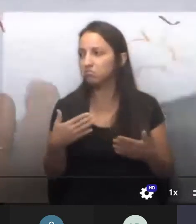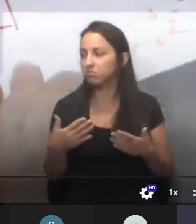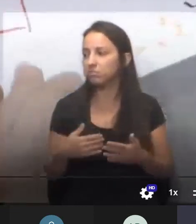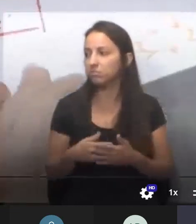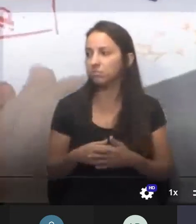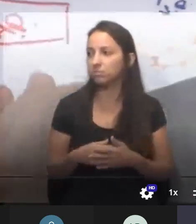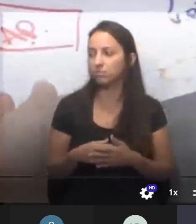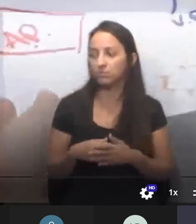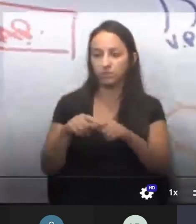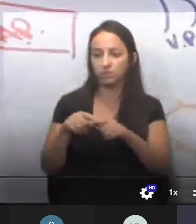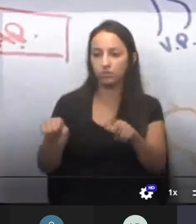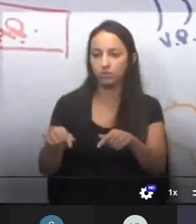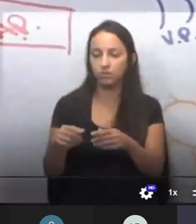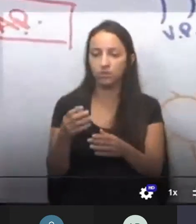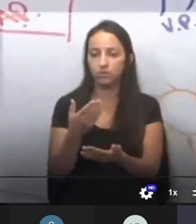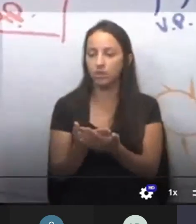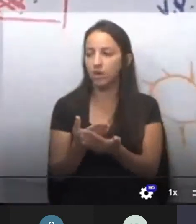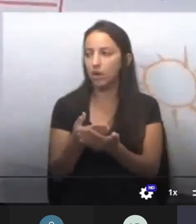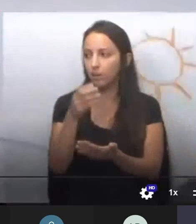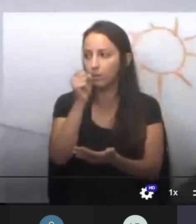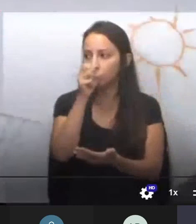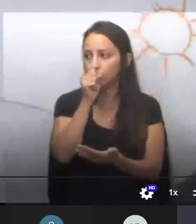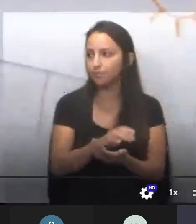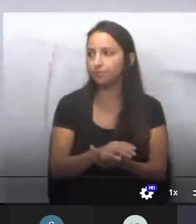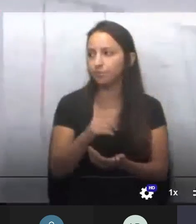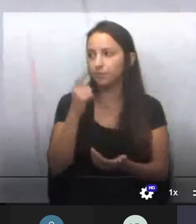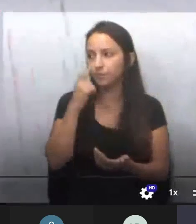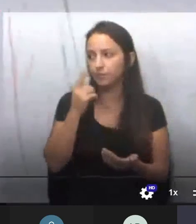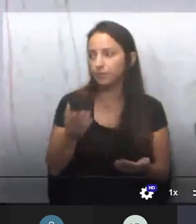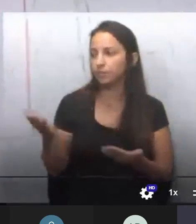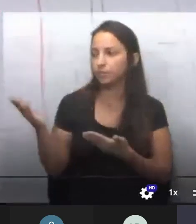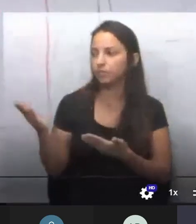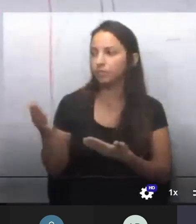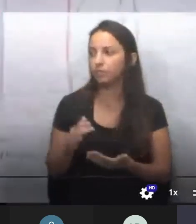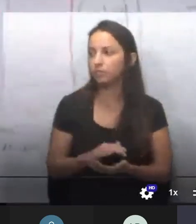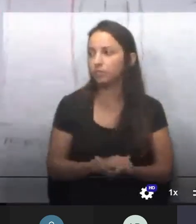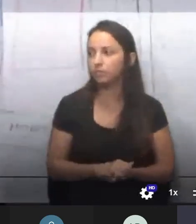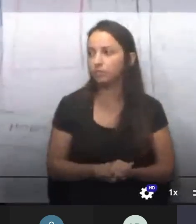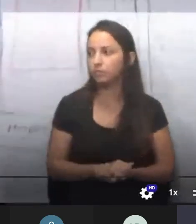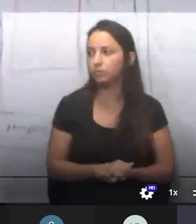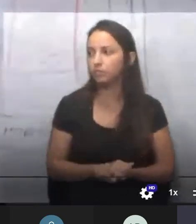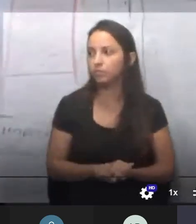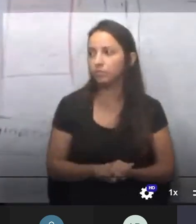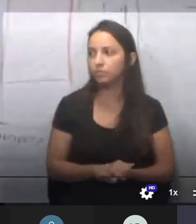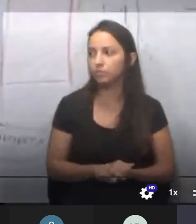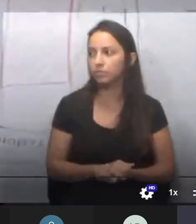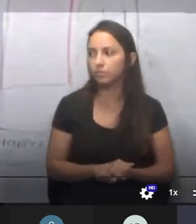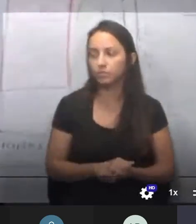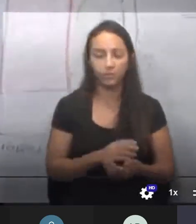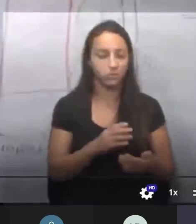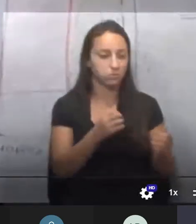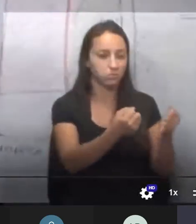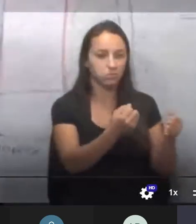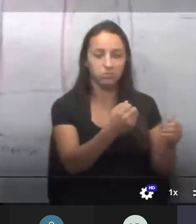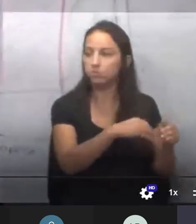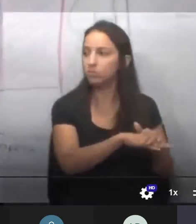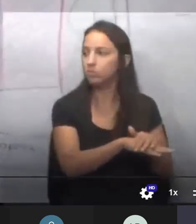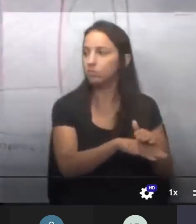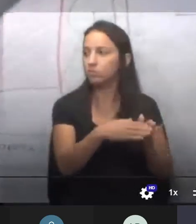de aprendizagem semelhante ao que eu tenho aqui, neste aqui, né?